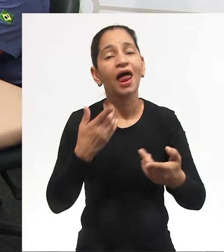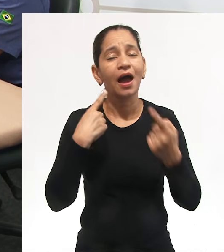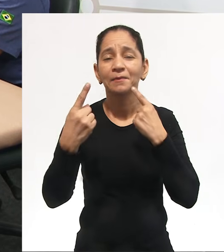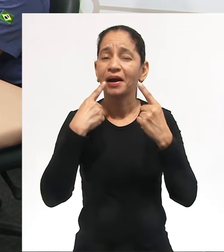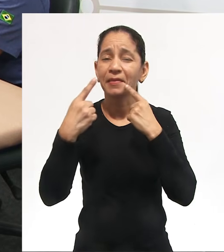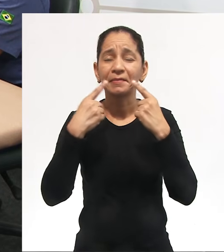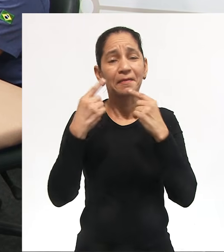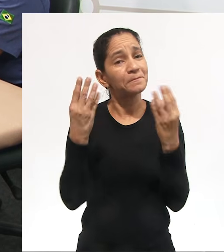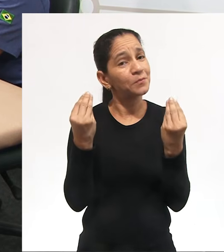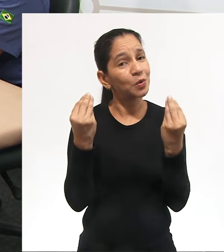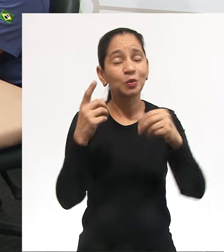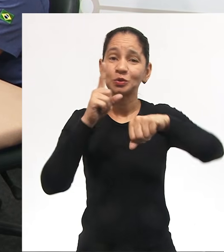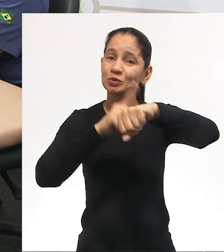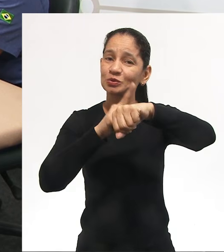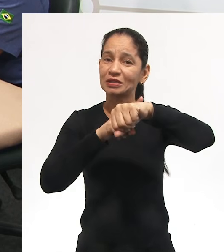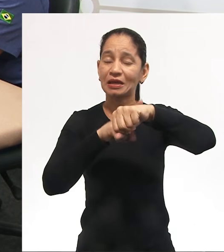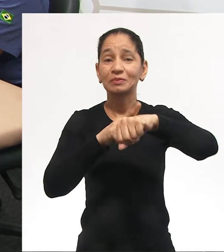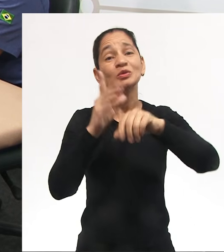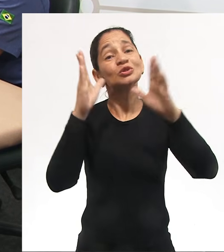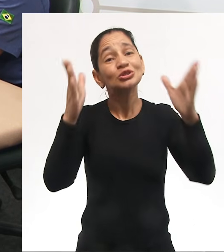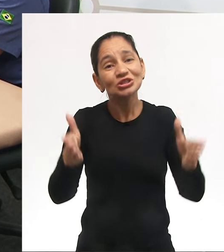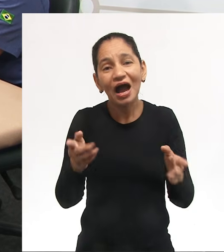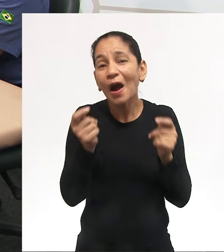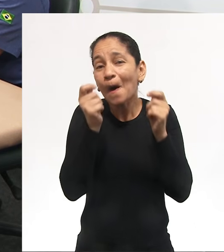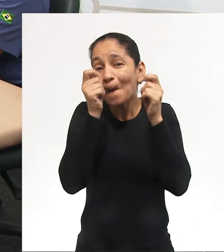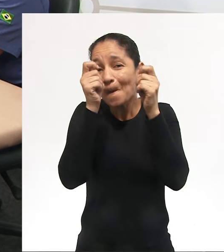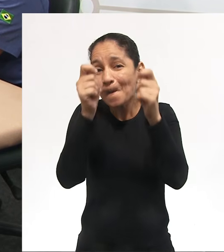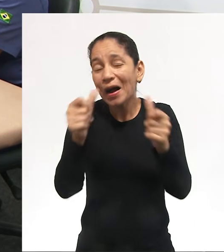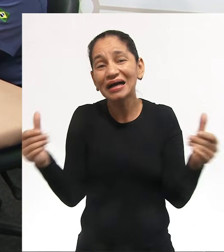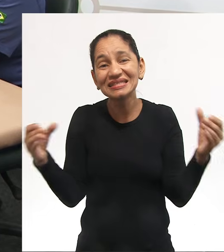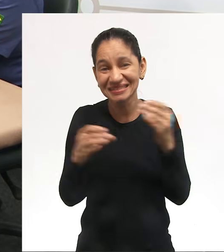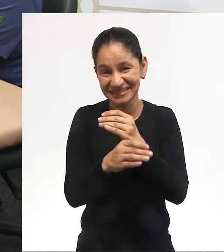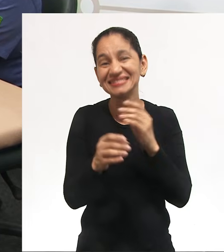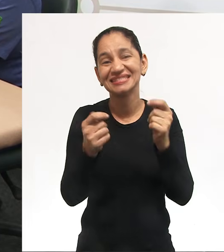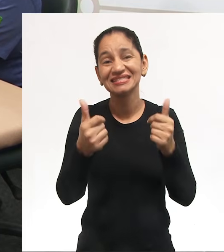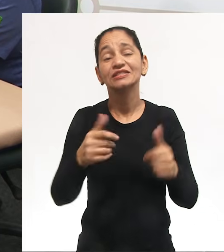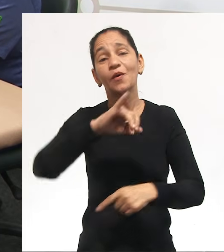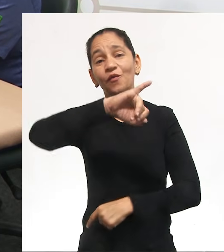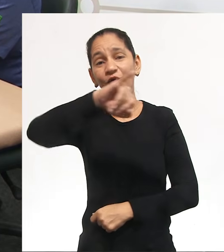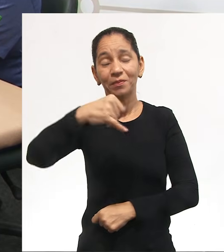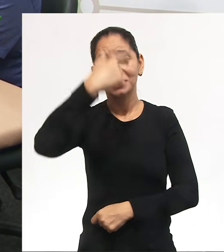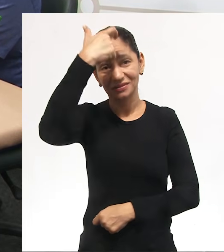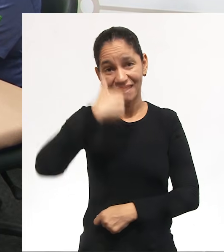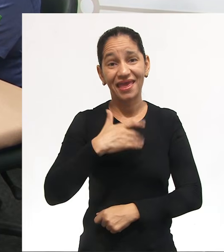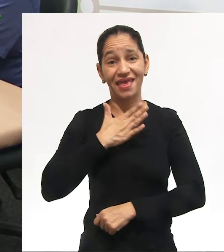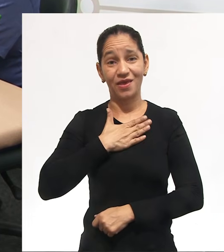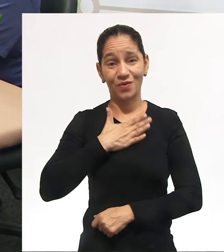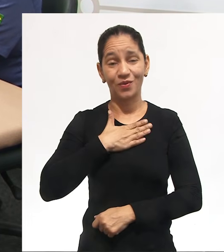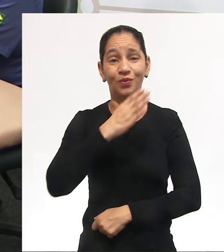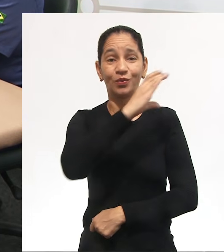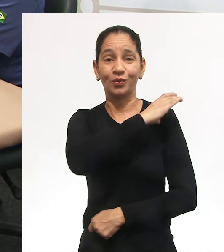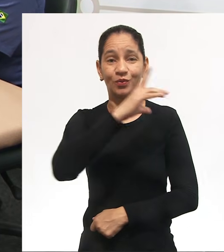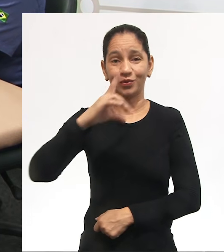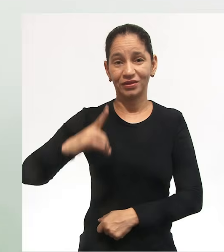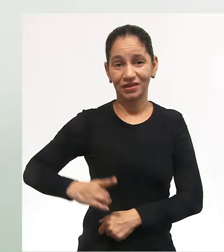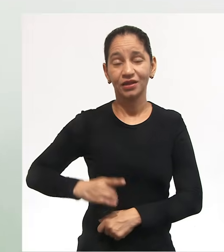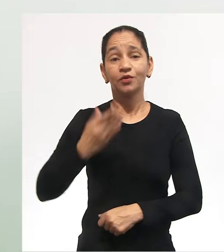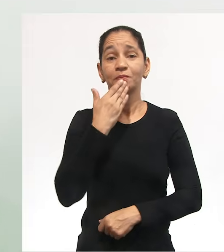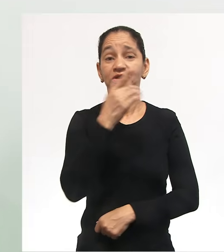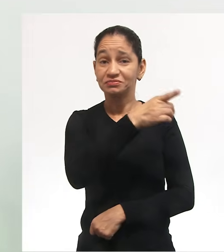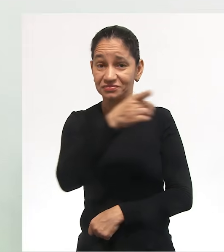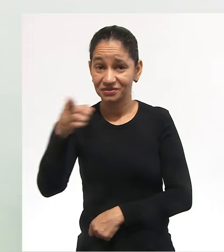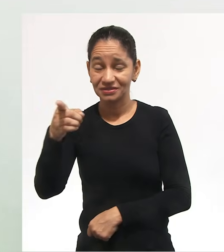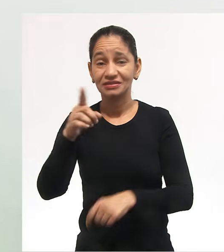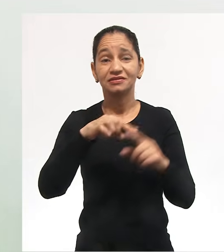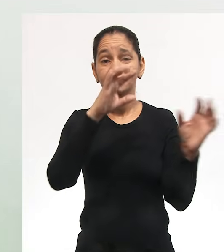falei que a gente ficaria bastante tempo aqui conversando contigo, mas o nosso tempo já está se esgotando. Ok. Já vou aproveitar que já vou me despedindo,